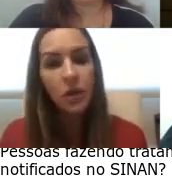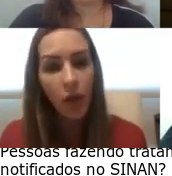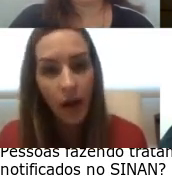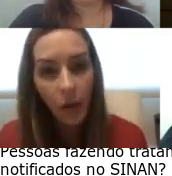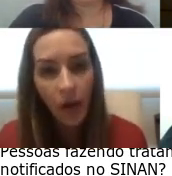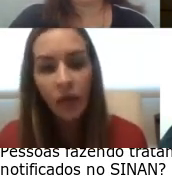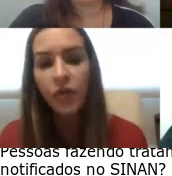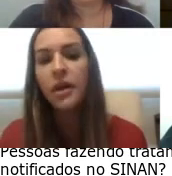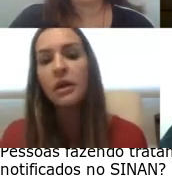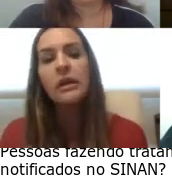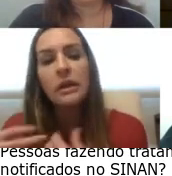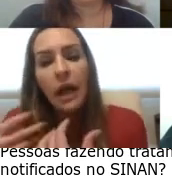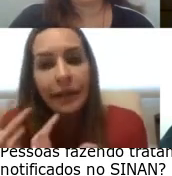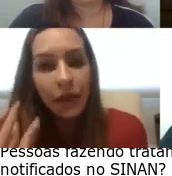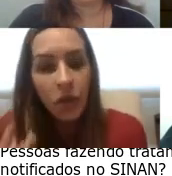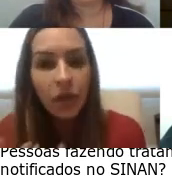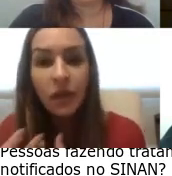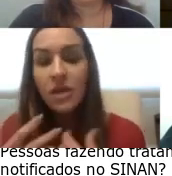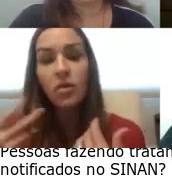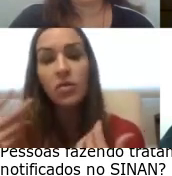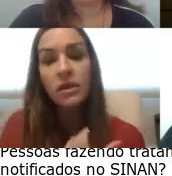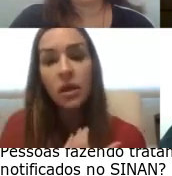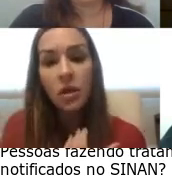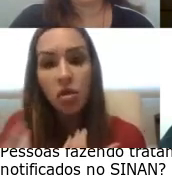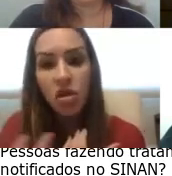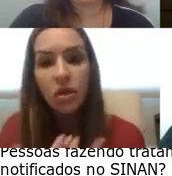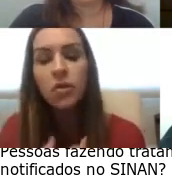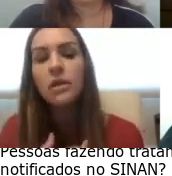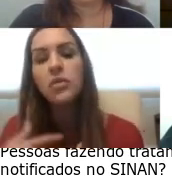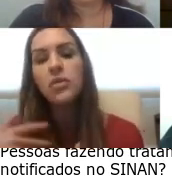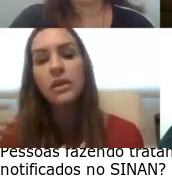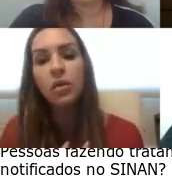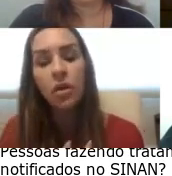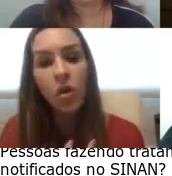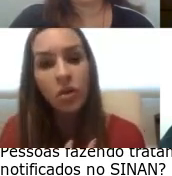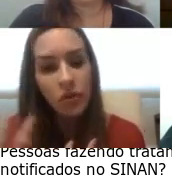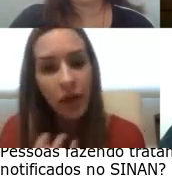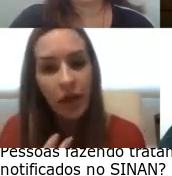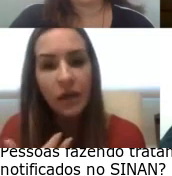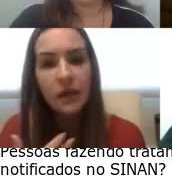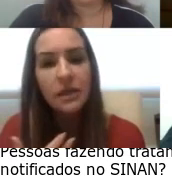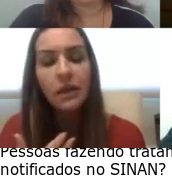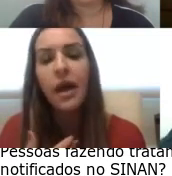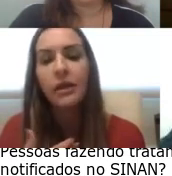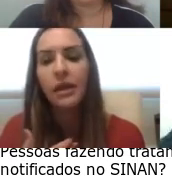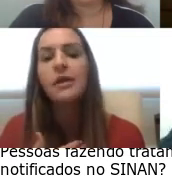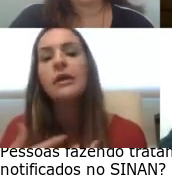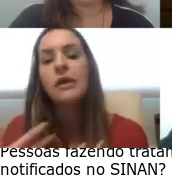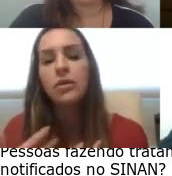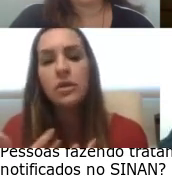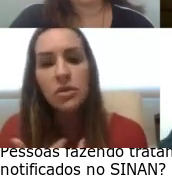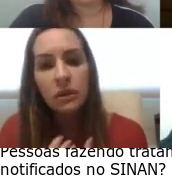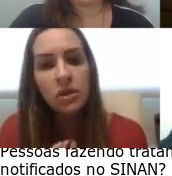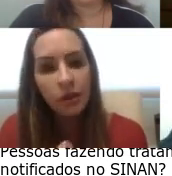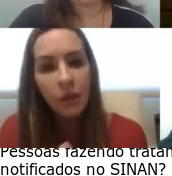associado ao HIV e aí ele não queria a conseguiu ir buscando isso conseguiu que outro CTA né